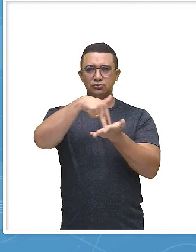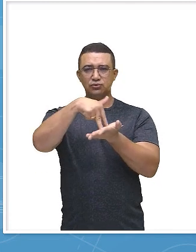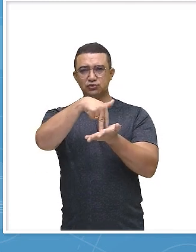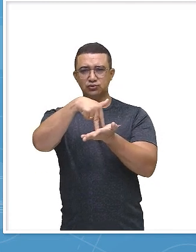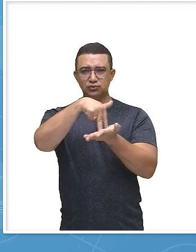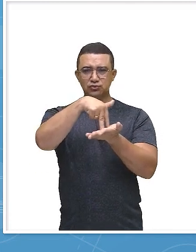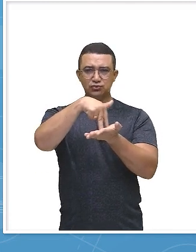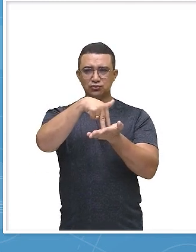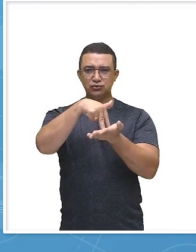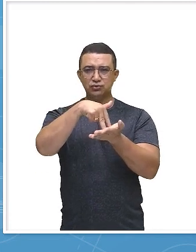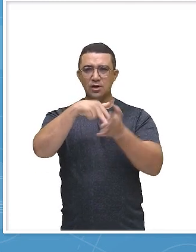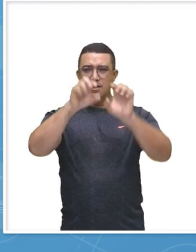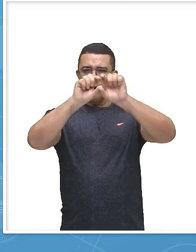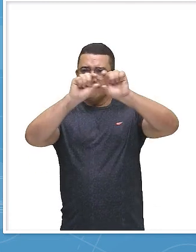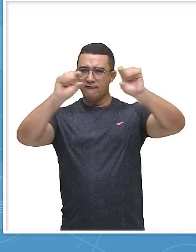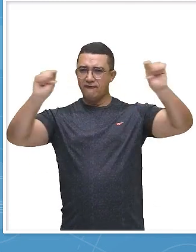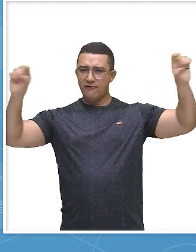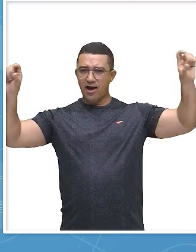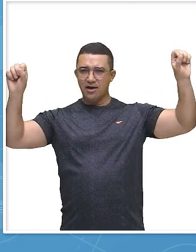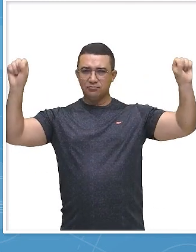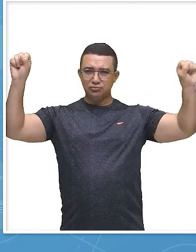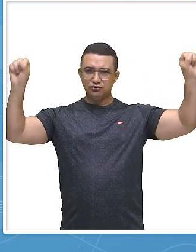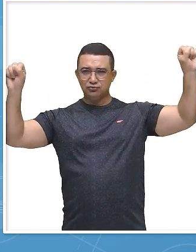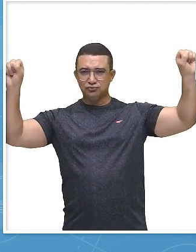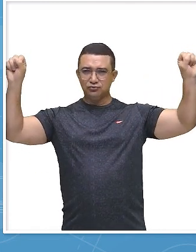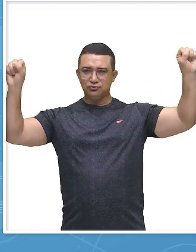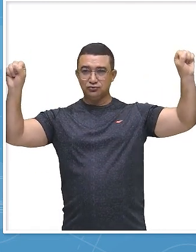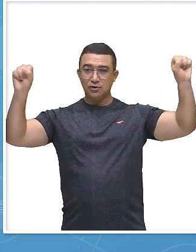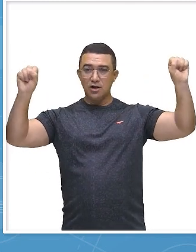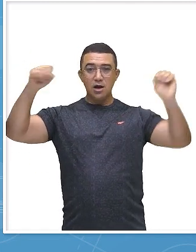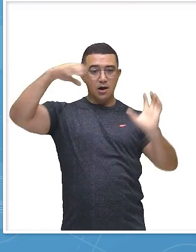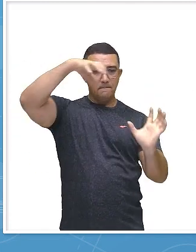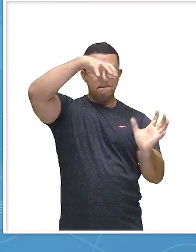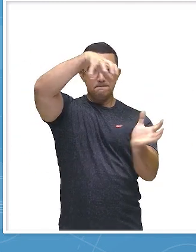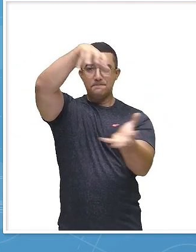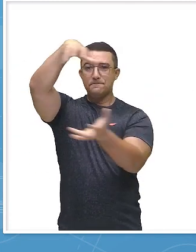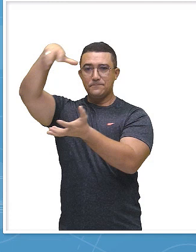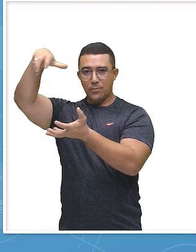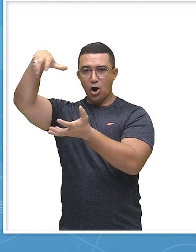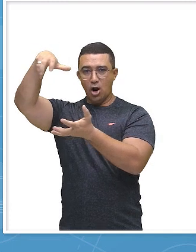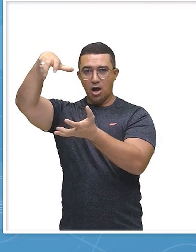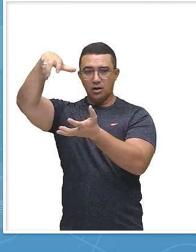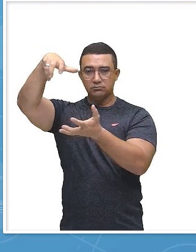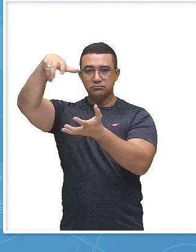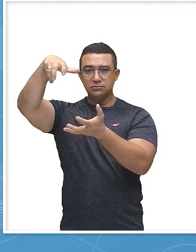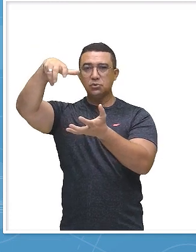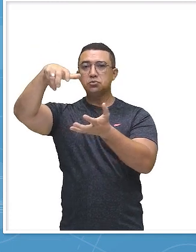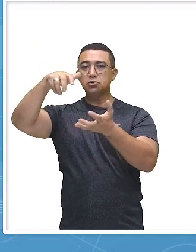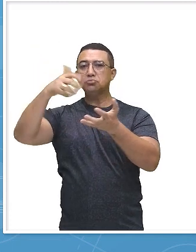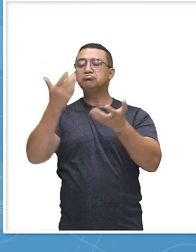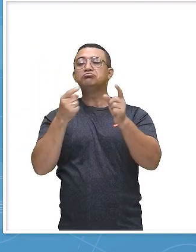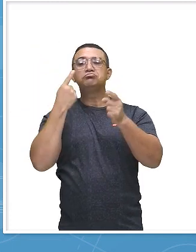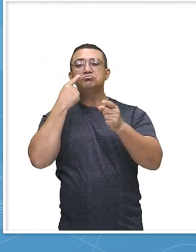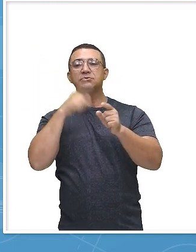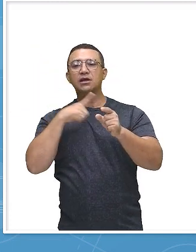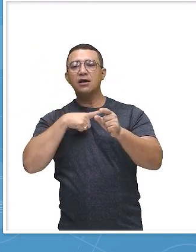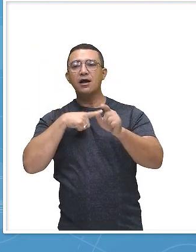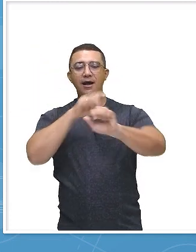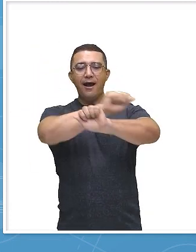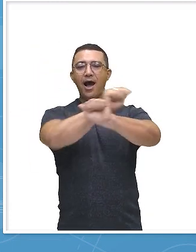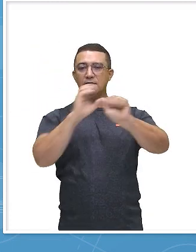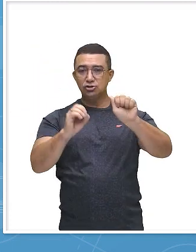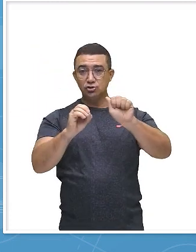a acrobata é substantivo, bola é substantivo, que é o nome do C. Aqui eu tenho o artigo